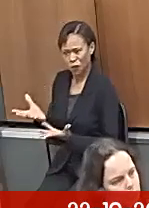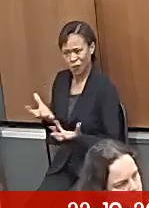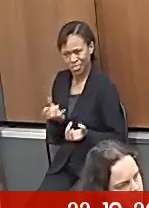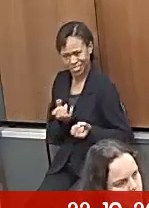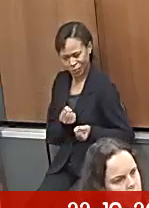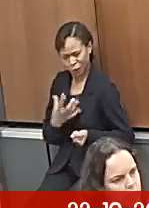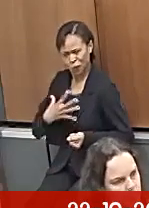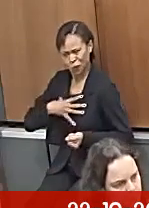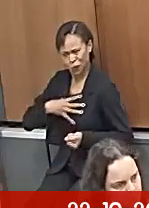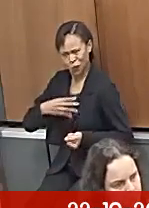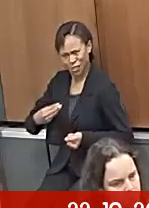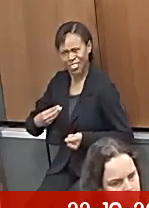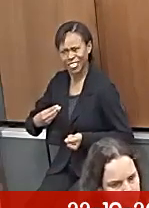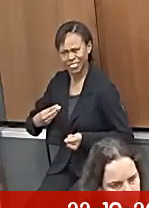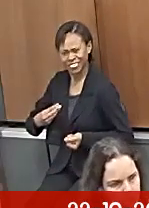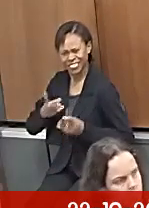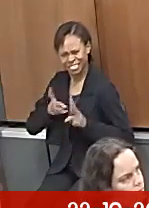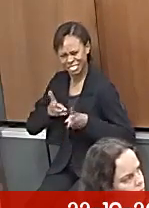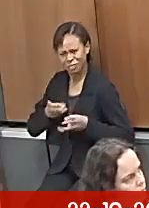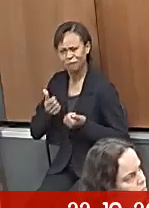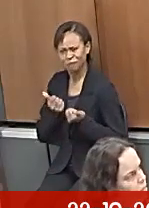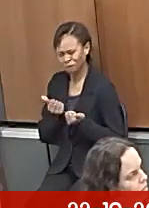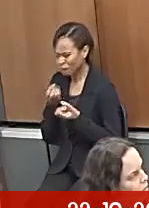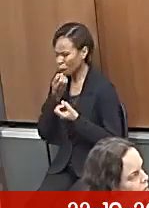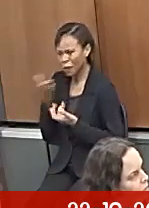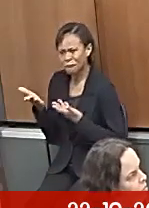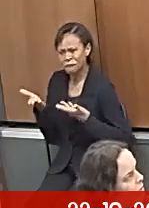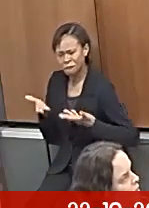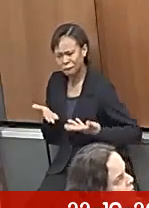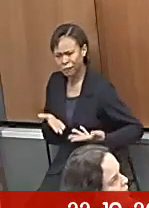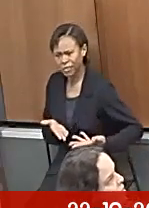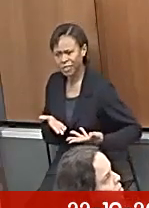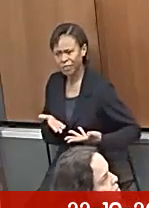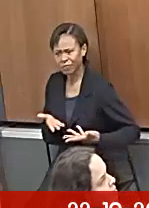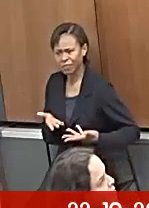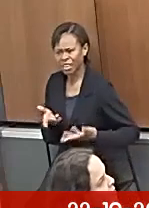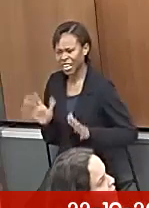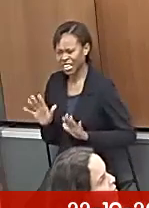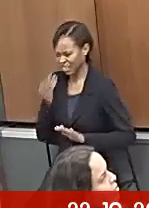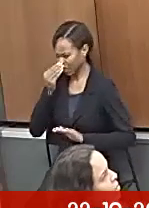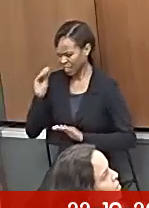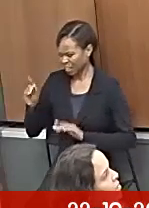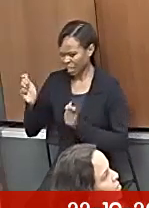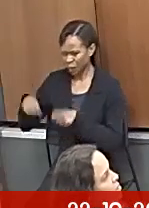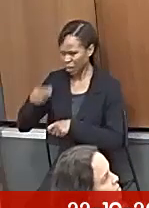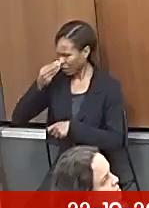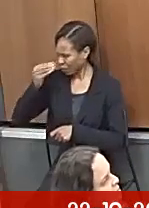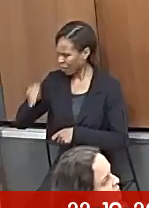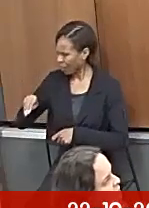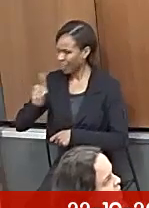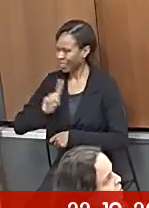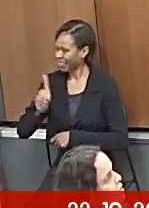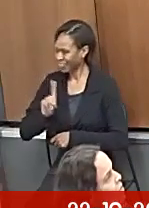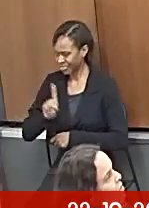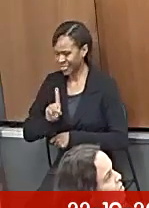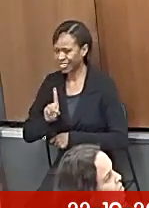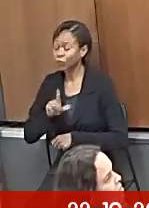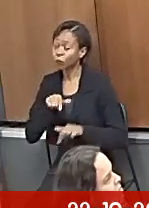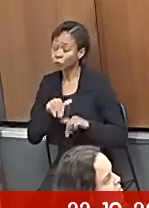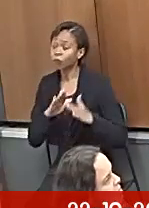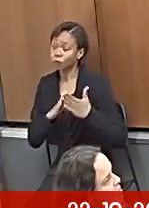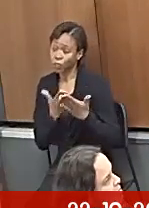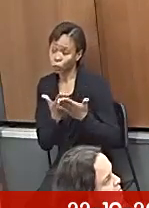querido, que a capacidade dele estava sendo censurada. Então, por mais que a escola ainda